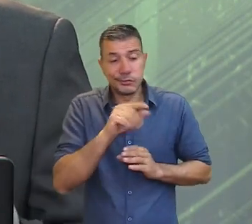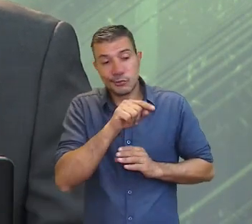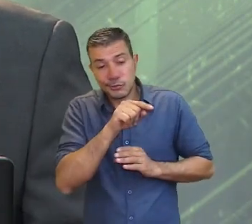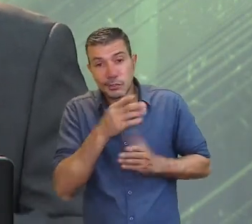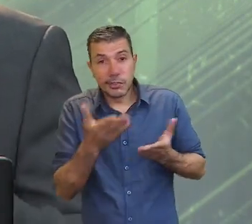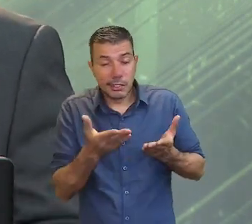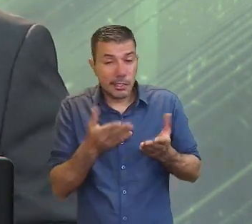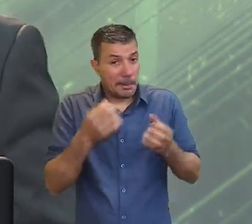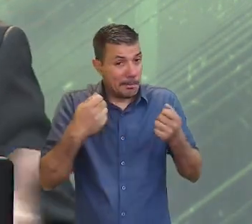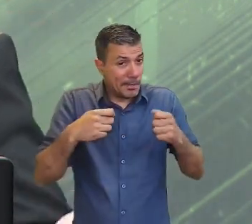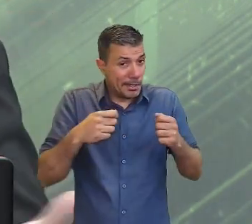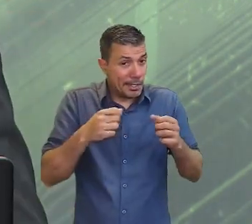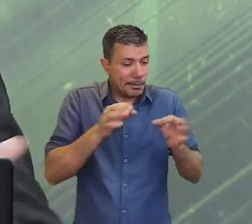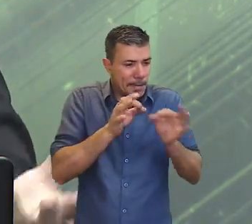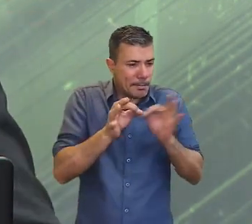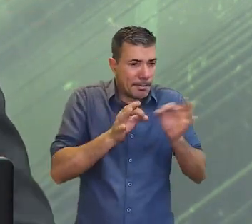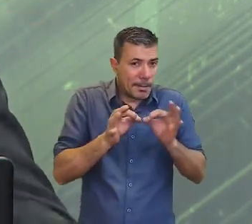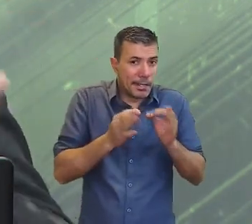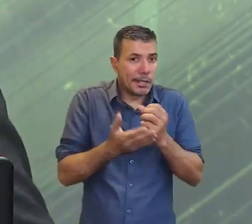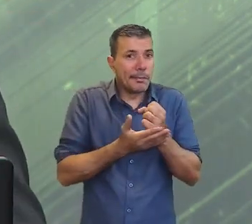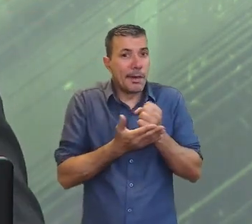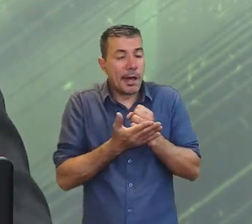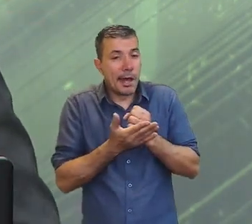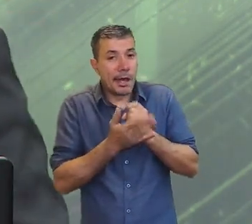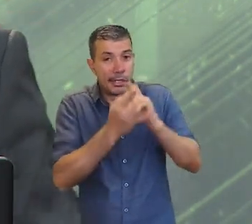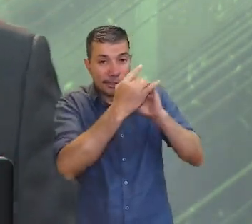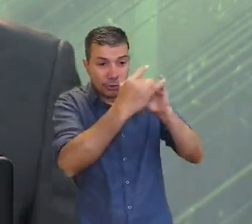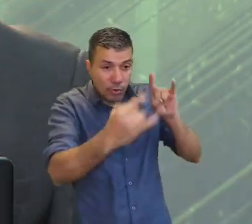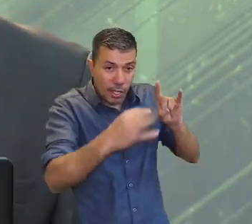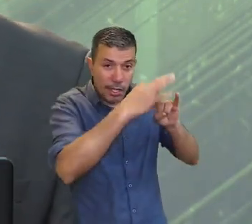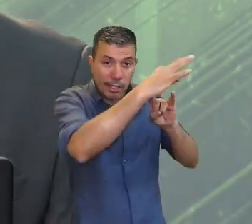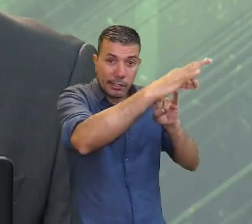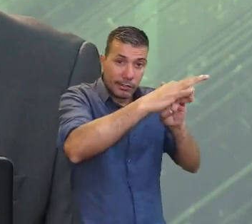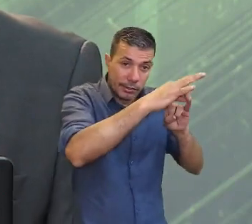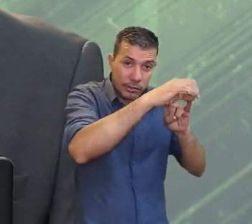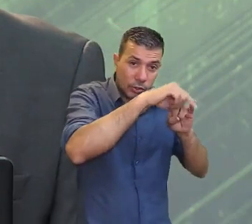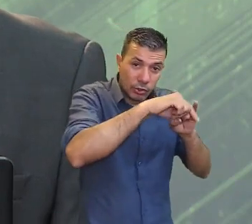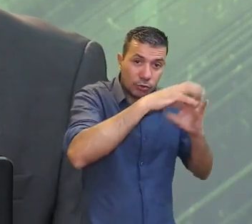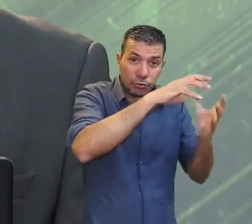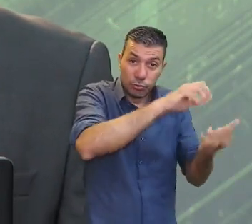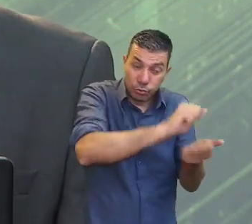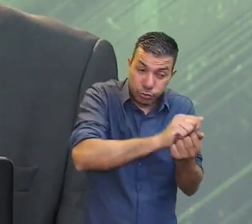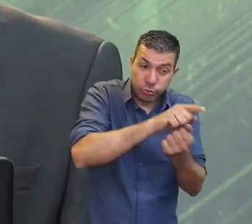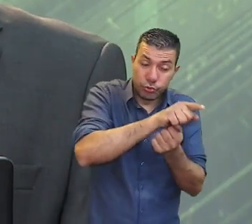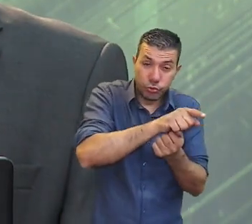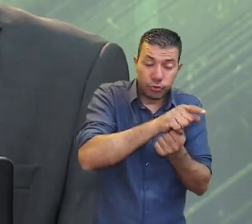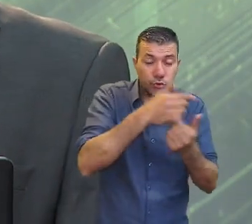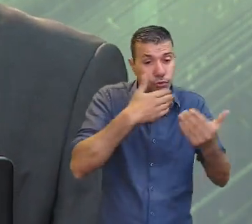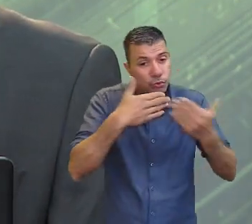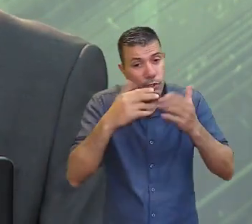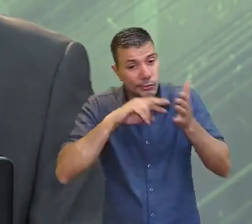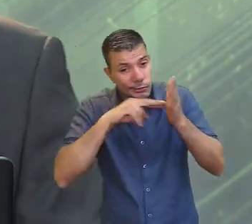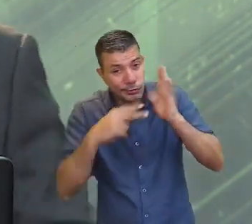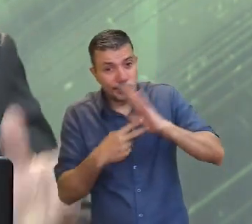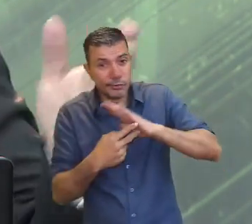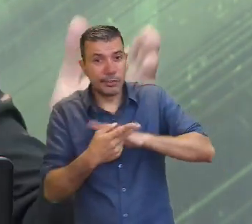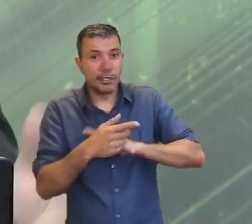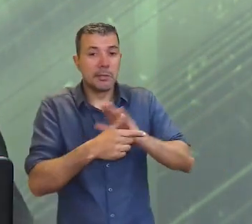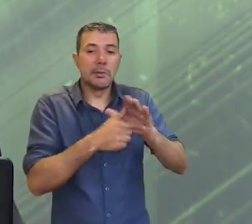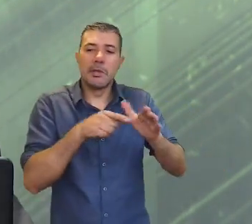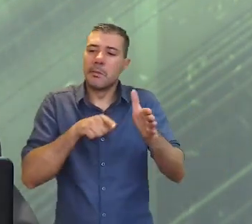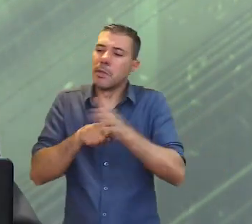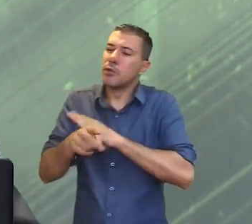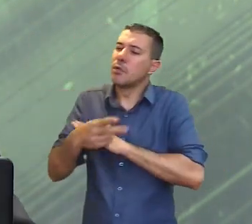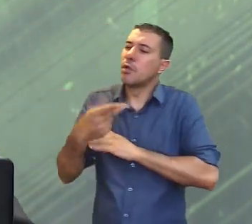tardes. Nós precisamos trabalhar ali nas bases, que é o santuário terrestre e a sua correlação. E nós vamos para a pergunta de número 2,